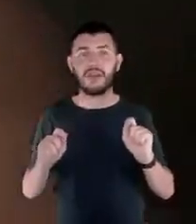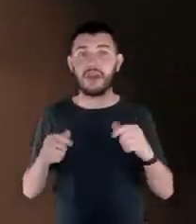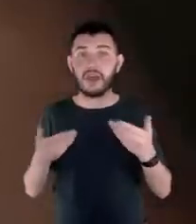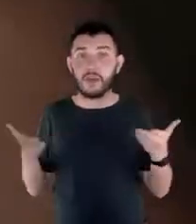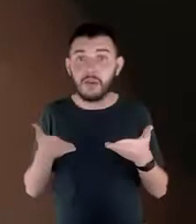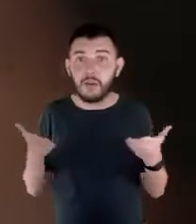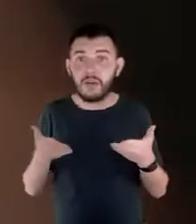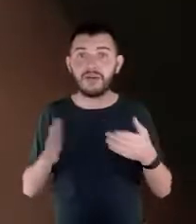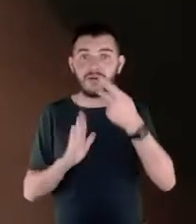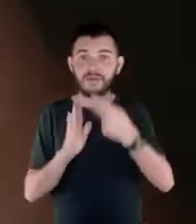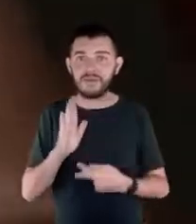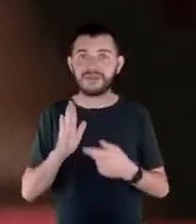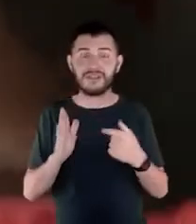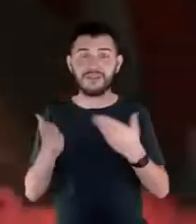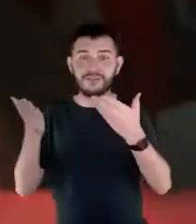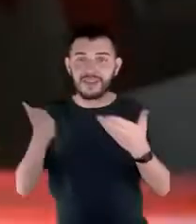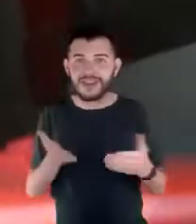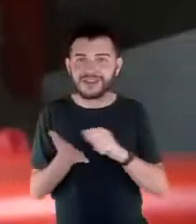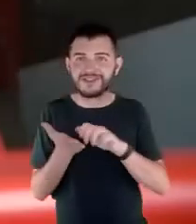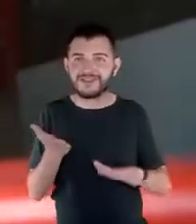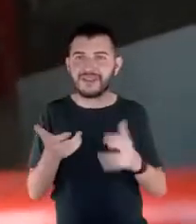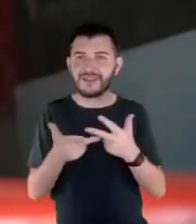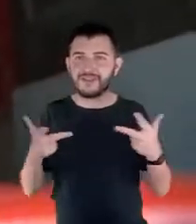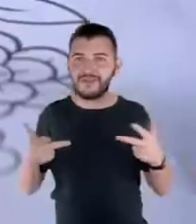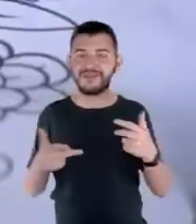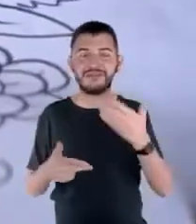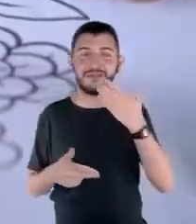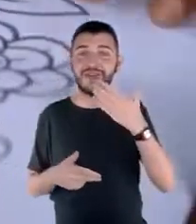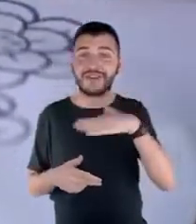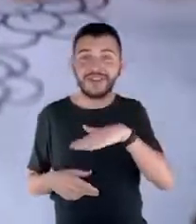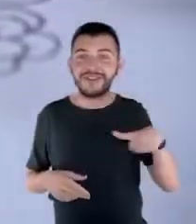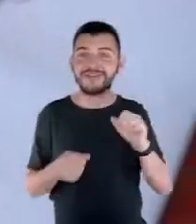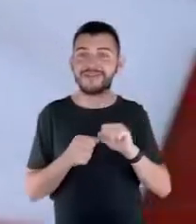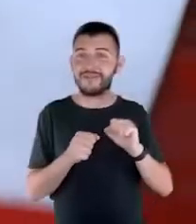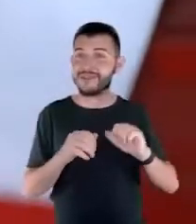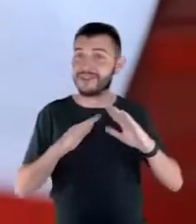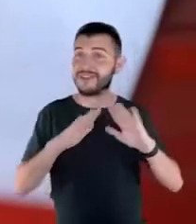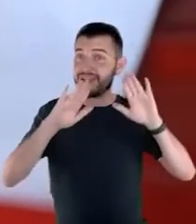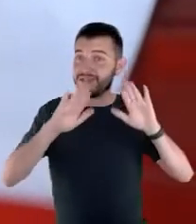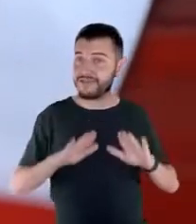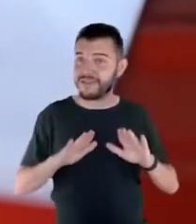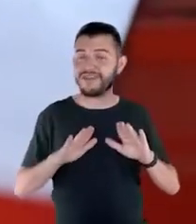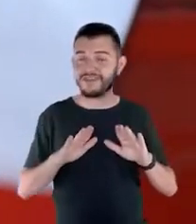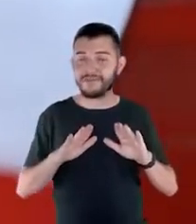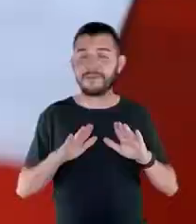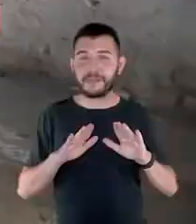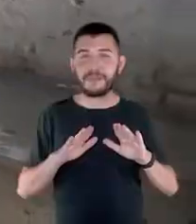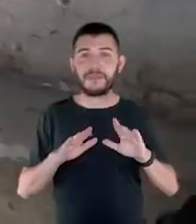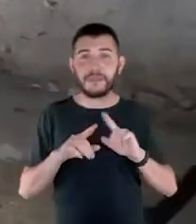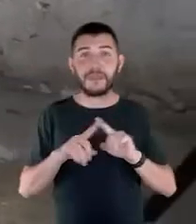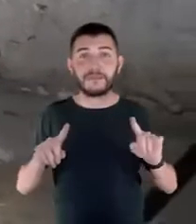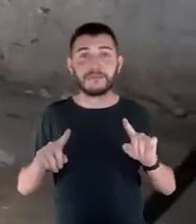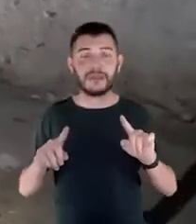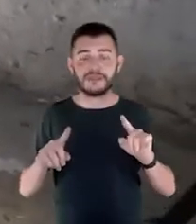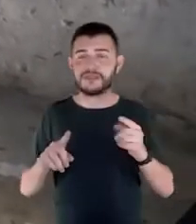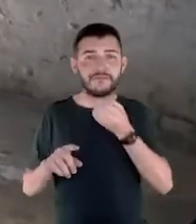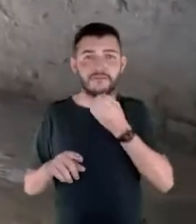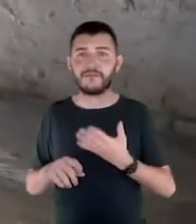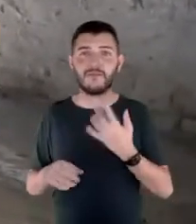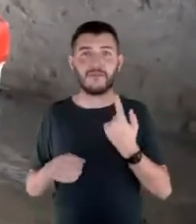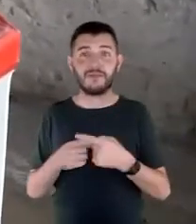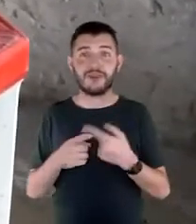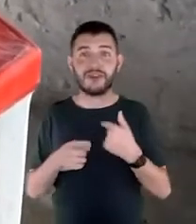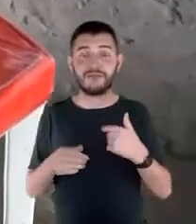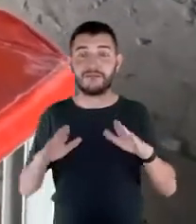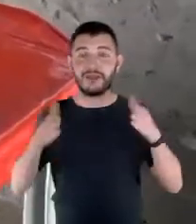Ele, como a Nama, ela dá um trabalho para ele fazer em casa, ensina ele a fazer em casa. Para ele, foi diferente, né? Do que era esse